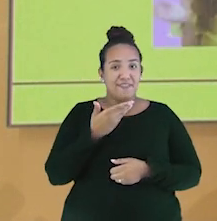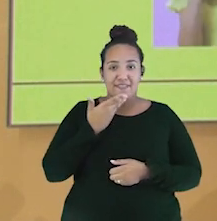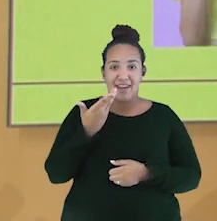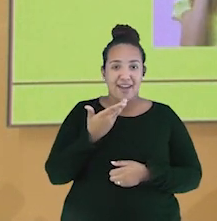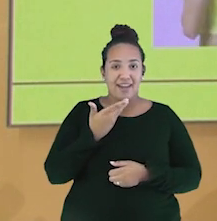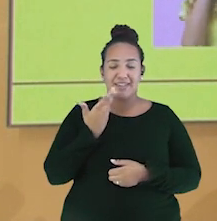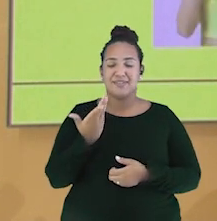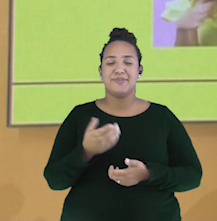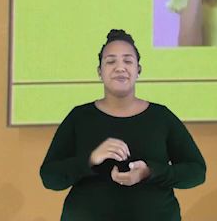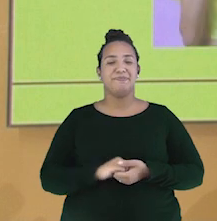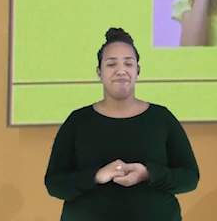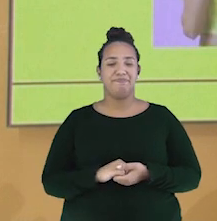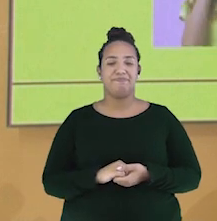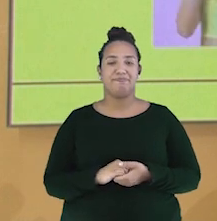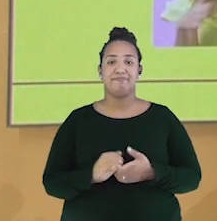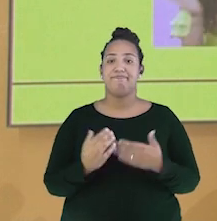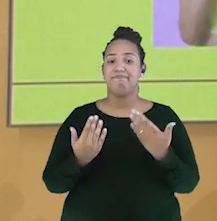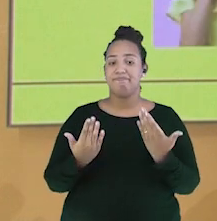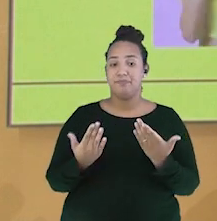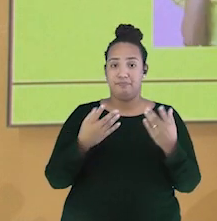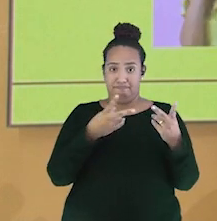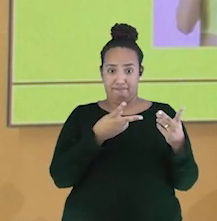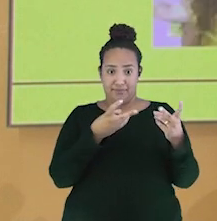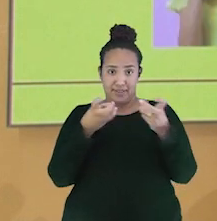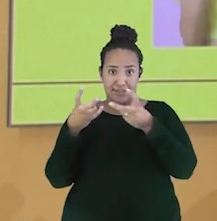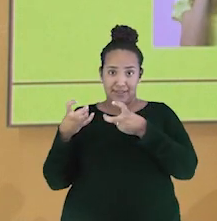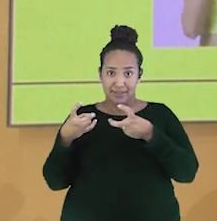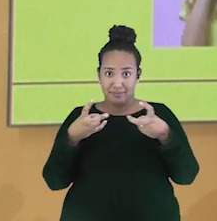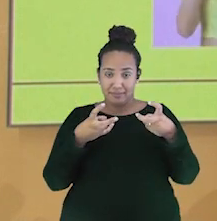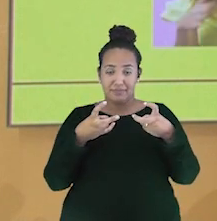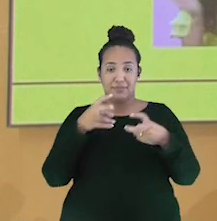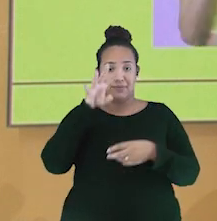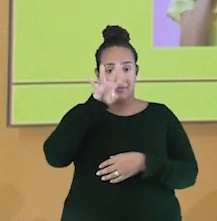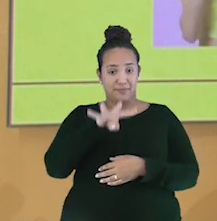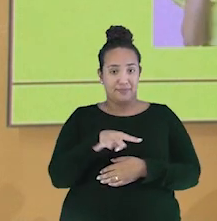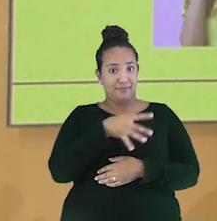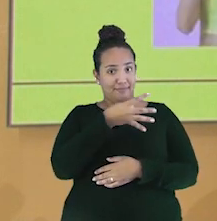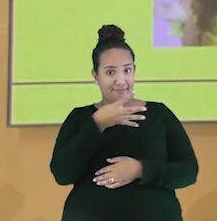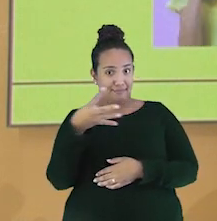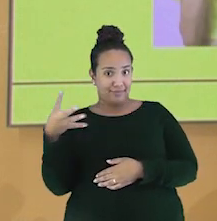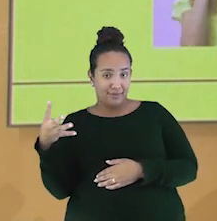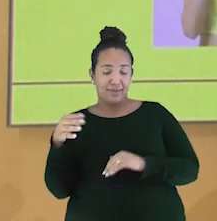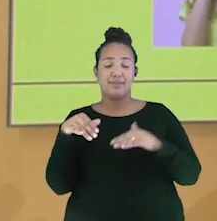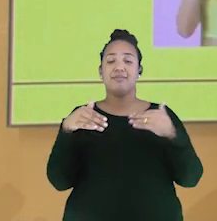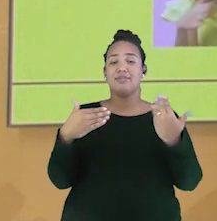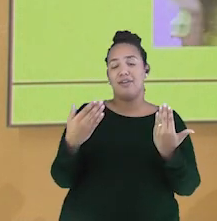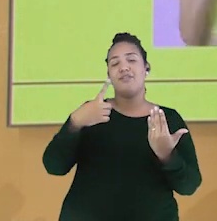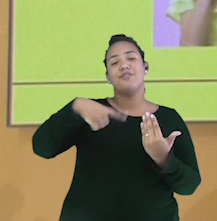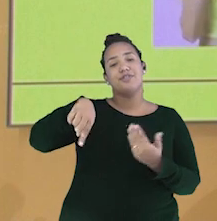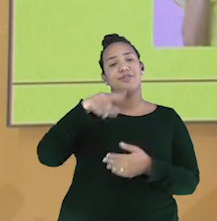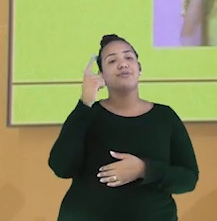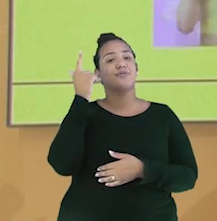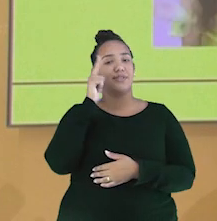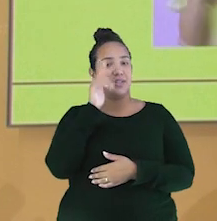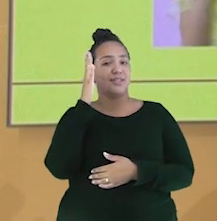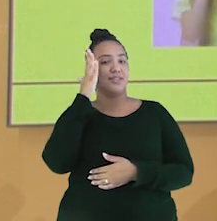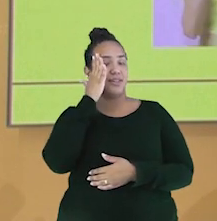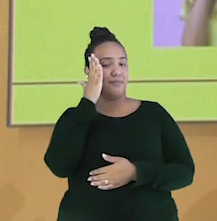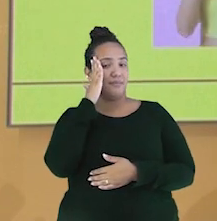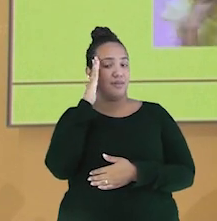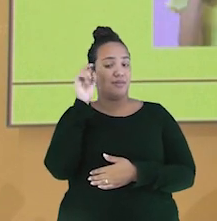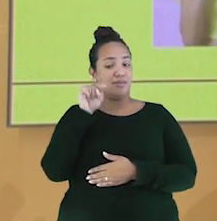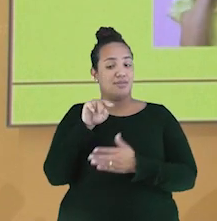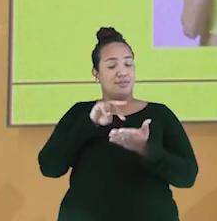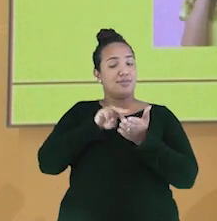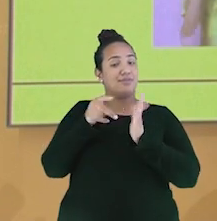tabela ao se observar ou seja fazer a leitura de uma tabela você consegue saber o que ela quer dizer e